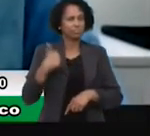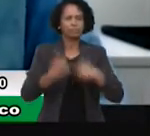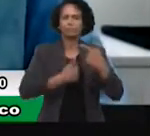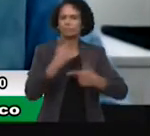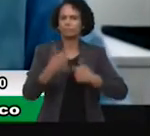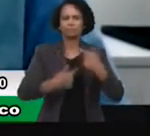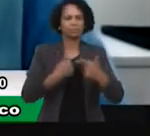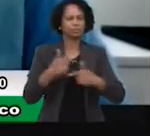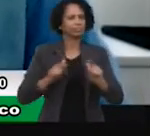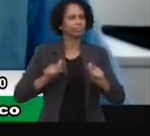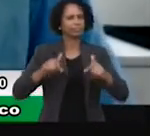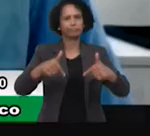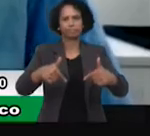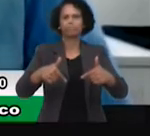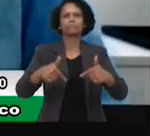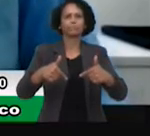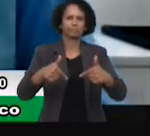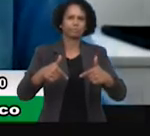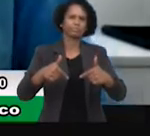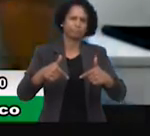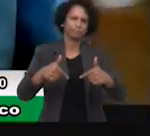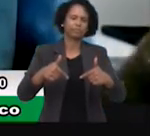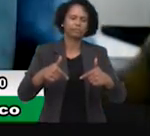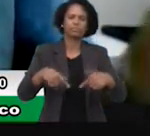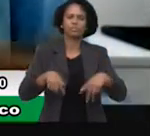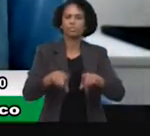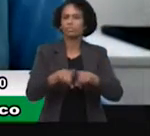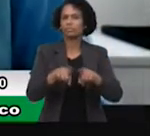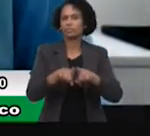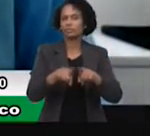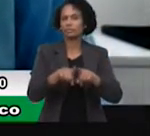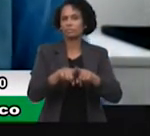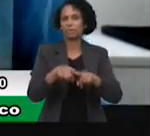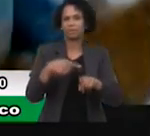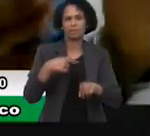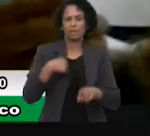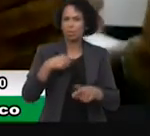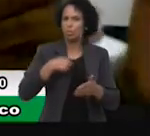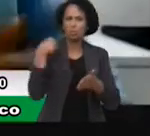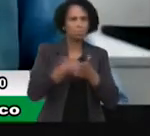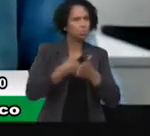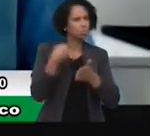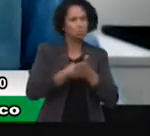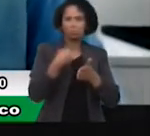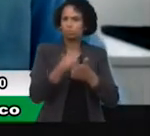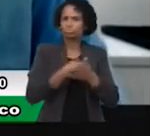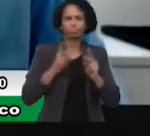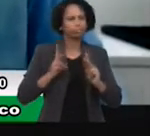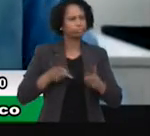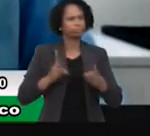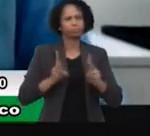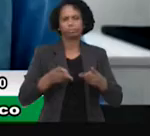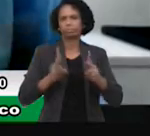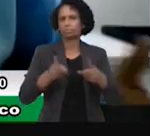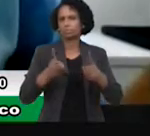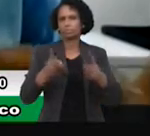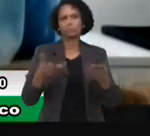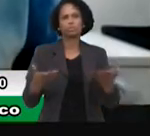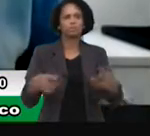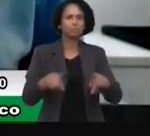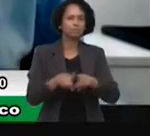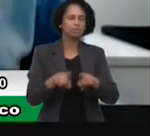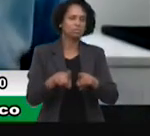falei, um filho não foge à luta, vou continuar fazendo meu trabalho político, não encerro minha caminhada, a